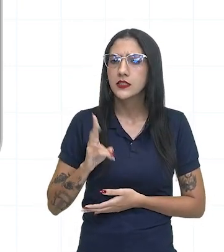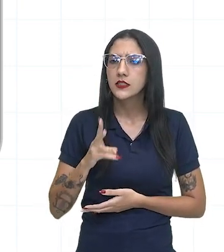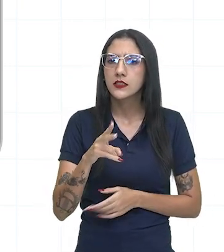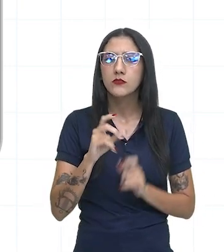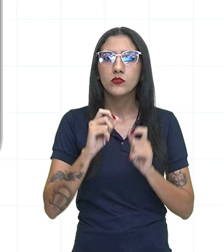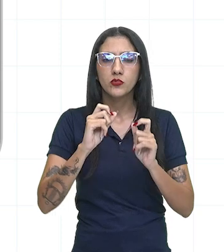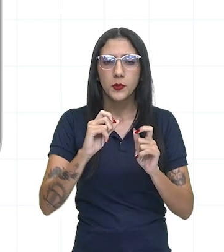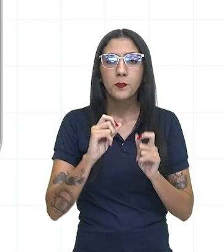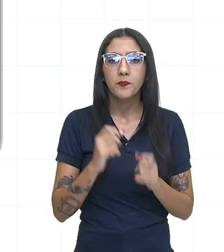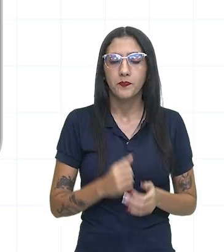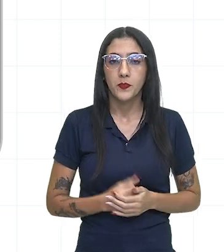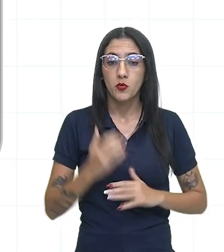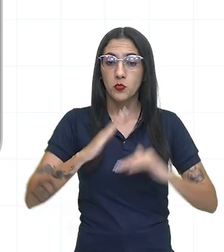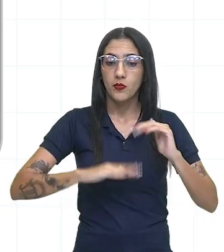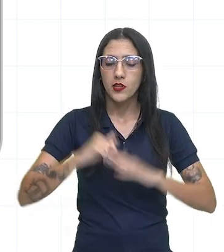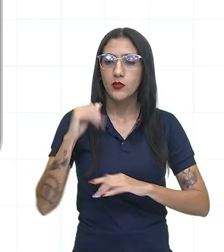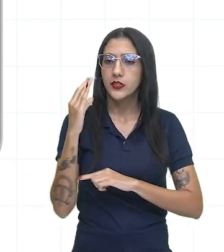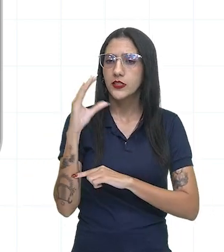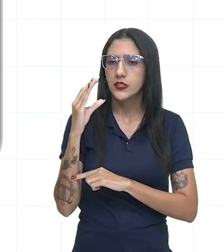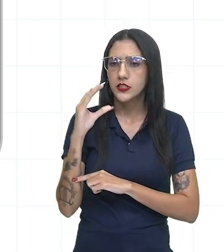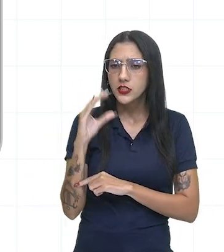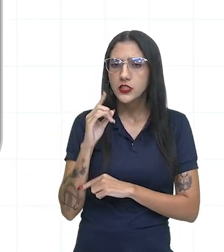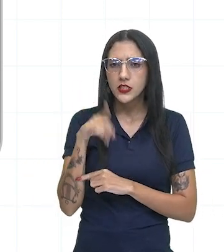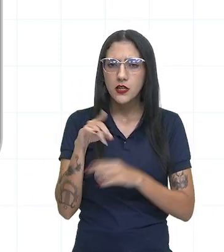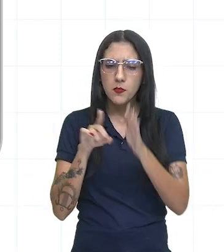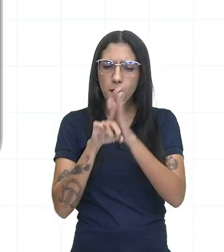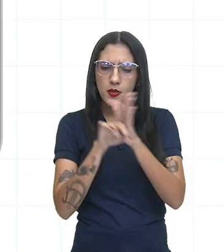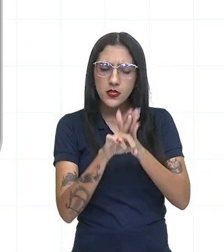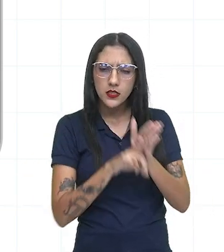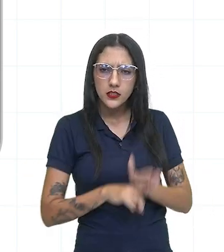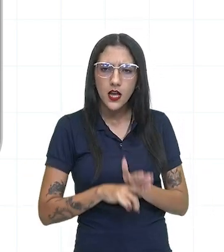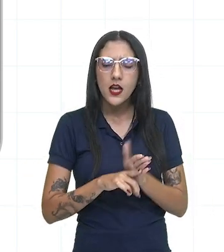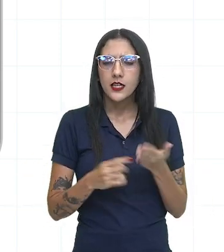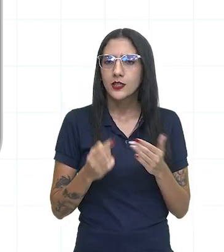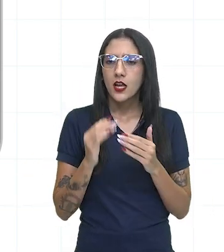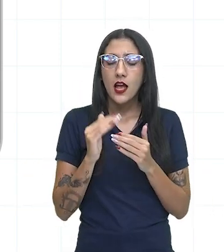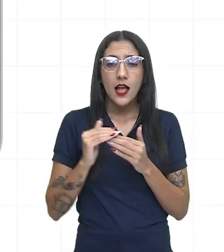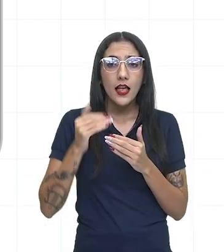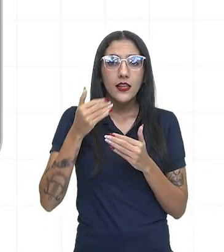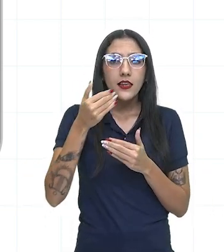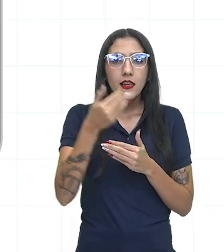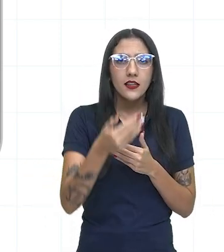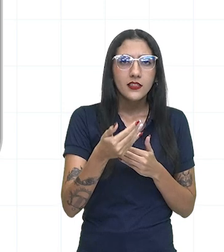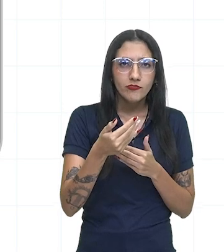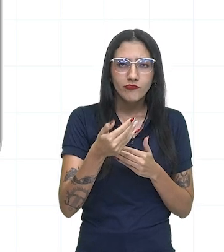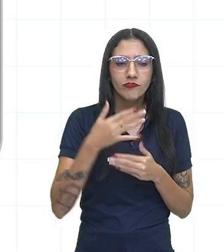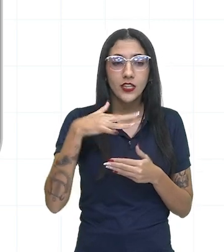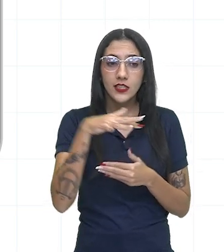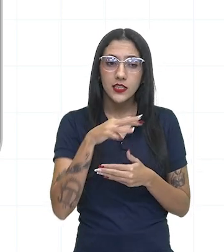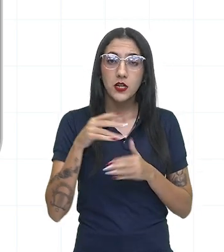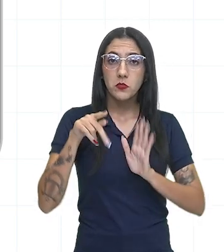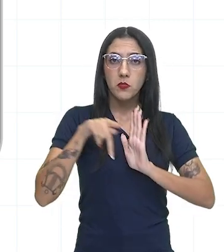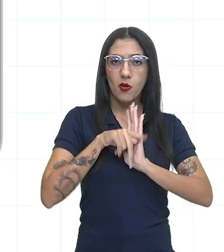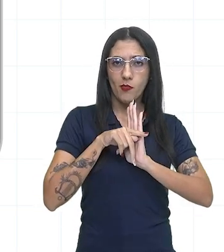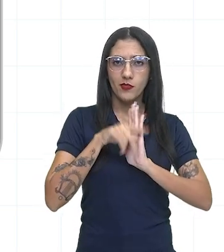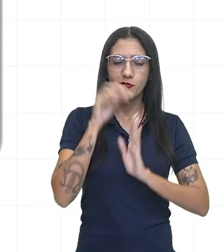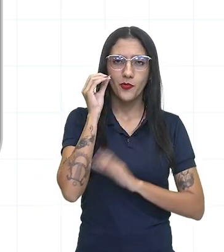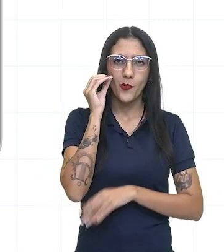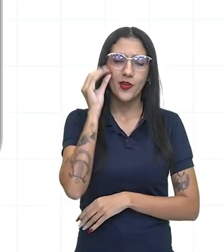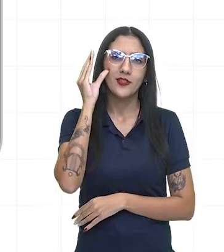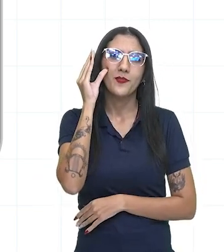os cientistas a explorarem além das fronteiras do seu conhecimento, né? Das